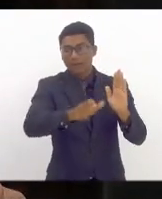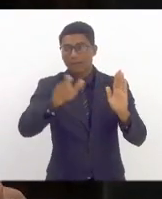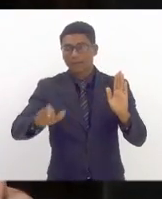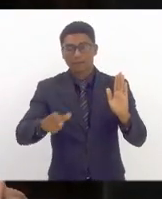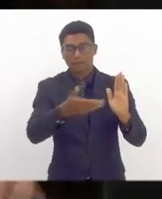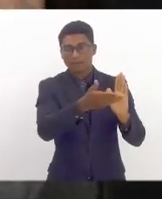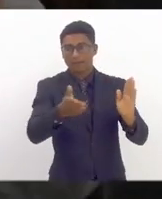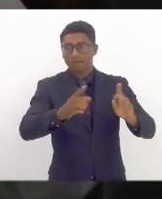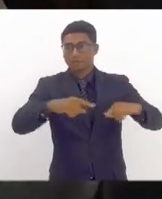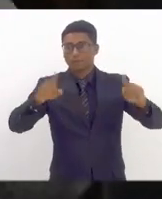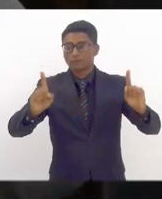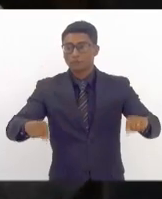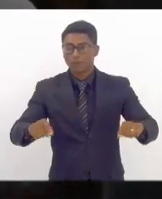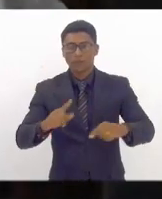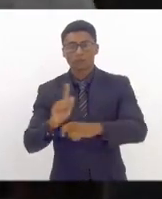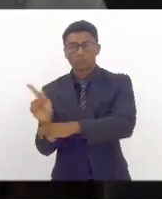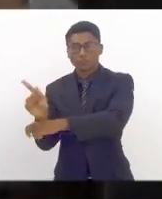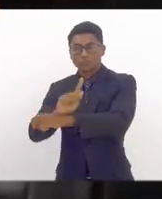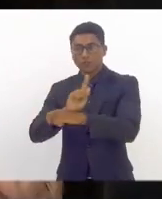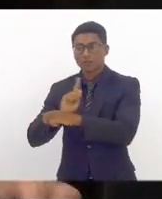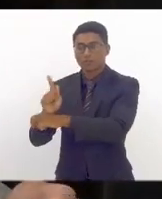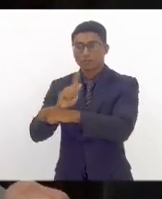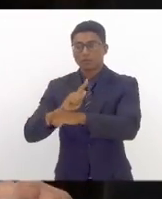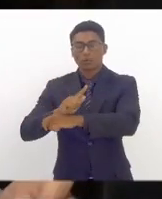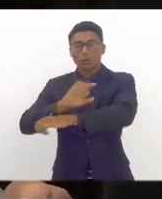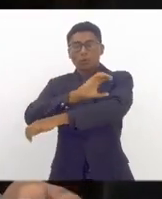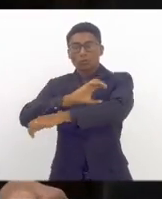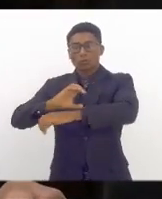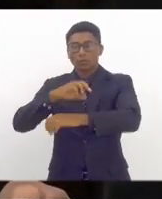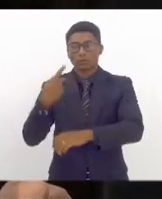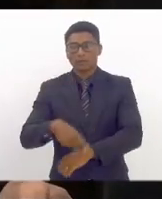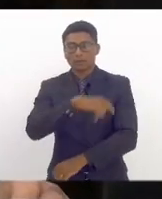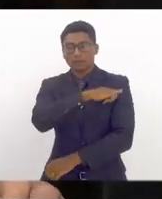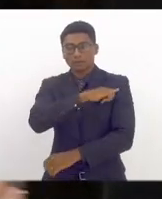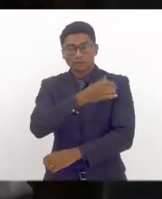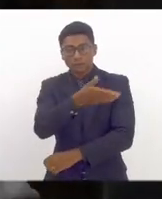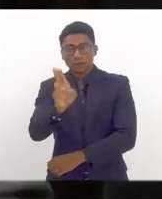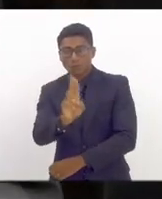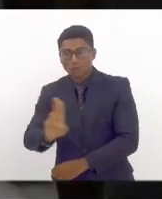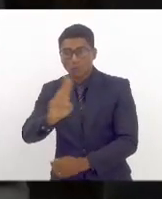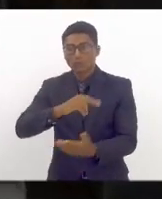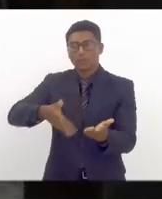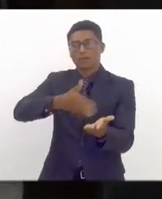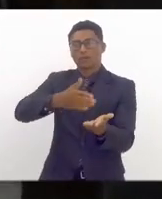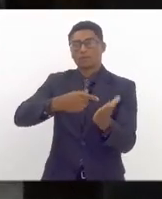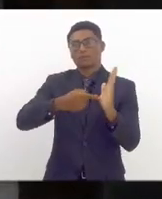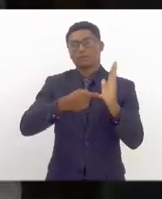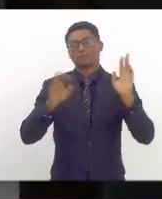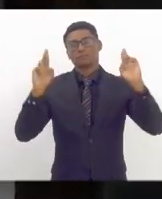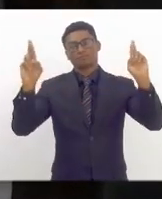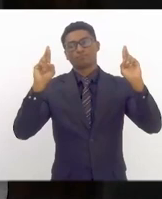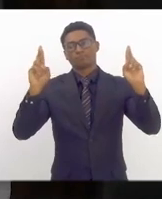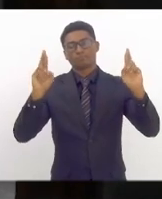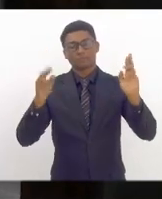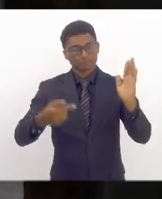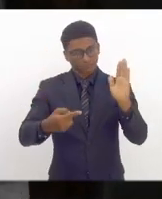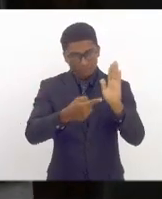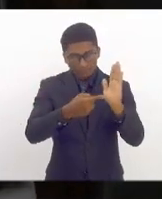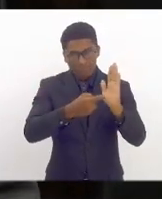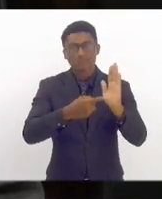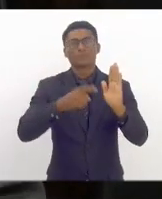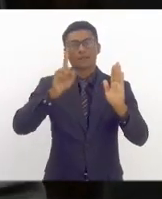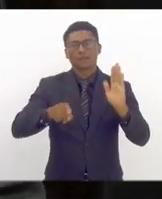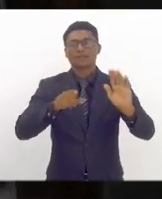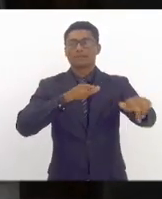gestor e gestores culturais do Estado do Rio de Janeiro então este é o trabalho que